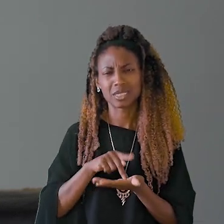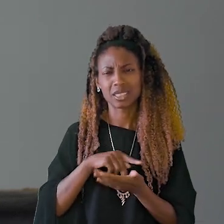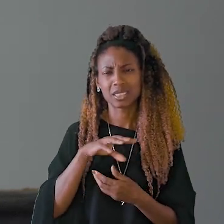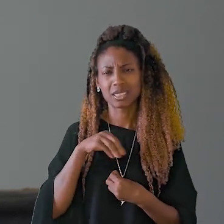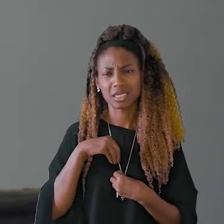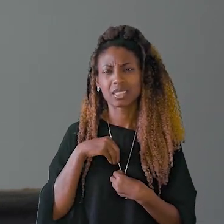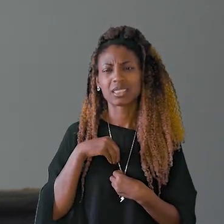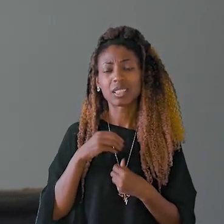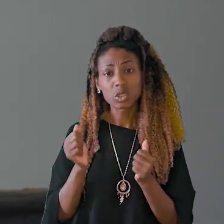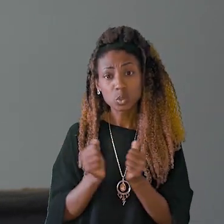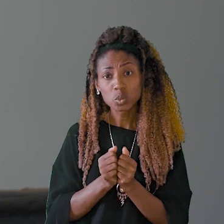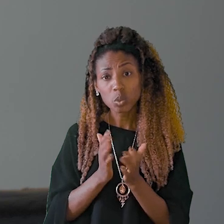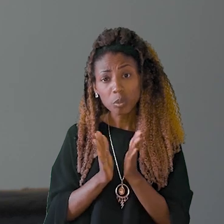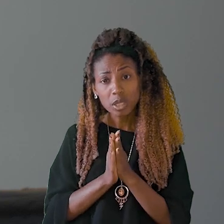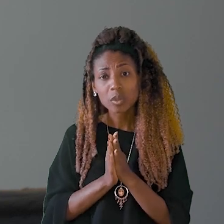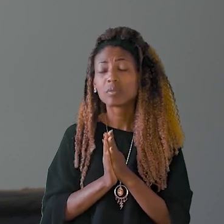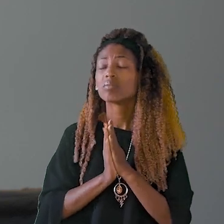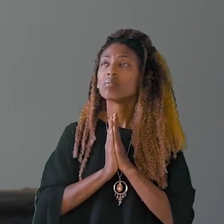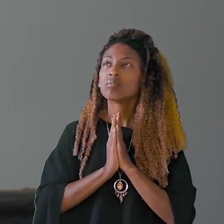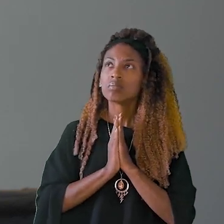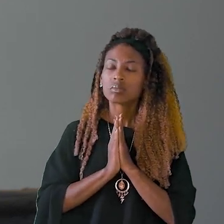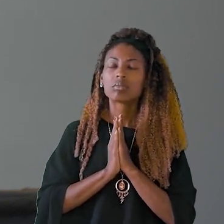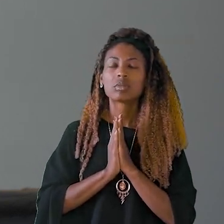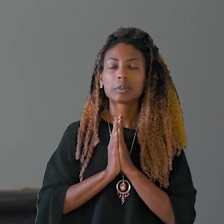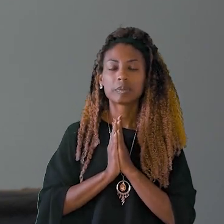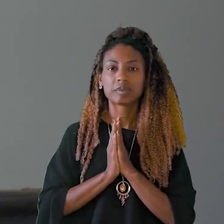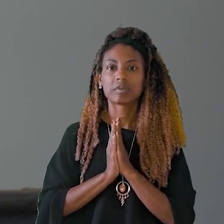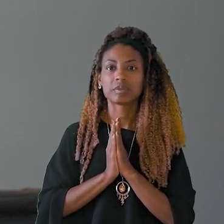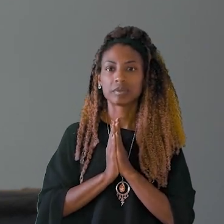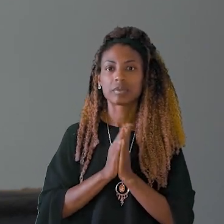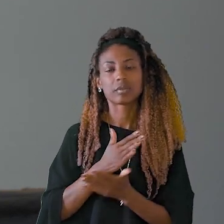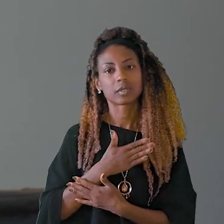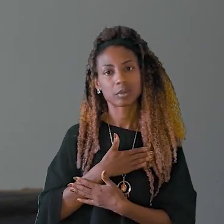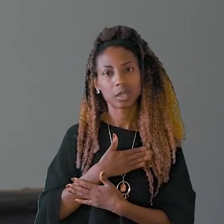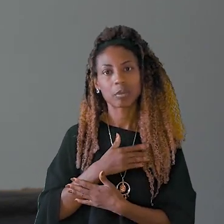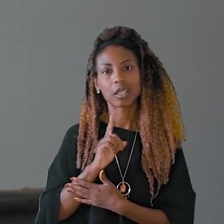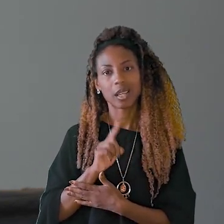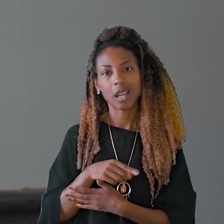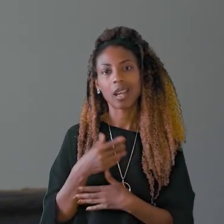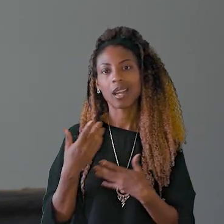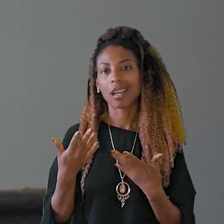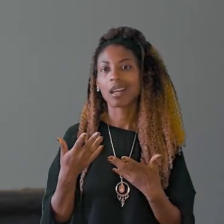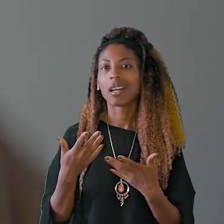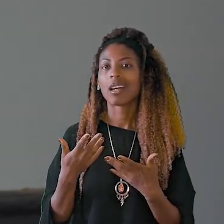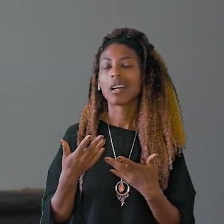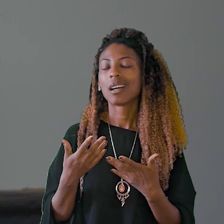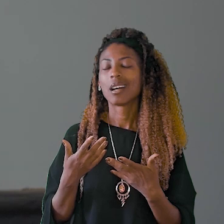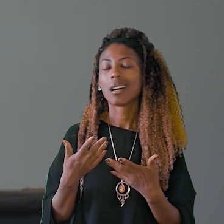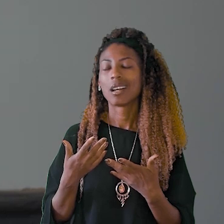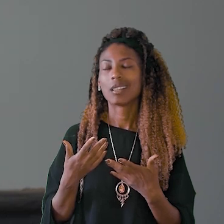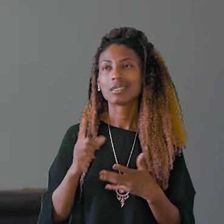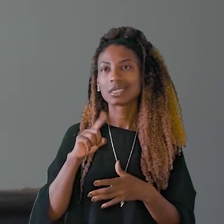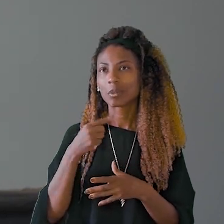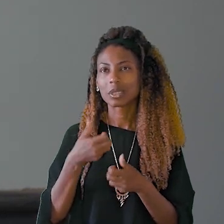está muito presente na minha vida. Então, isso pra mim é um lugar muito mais significativo depois mesmo de tudo,